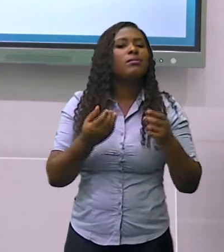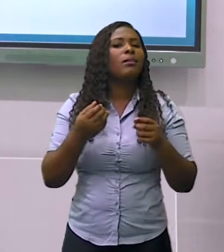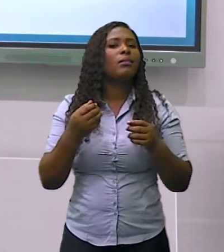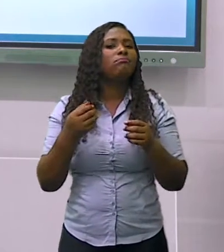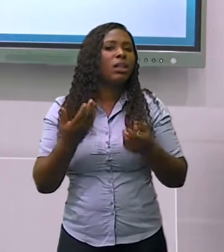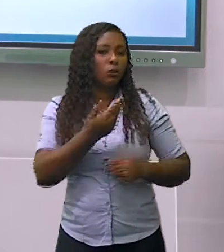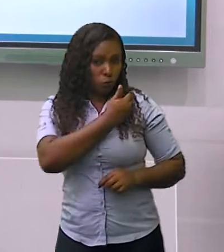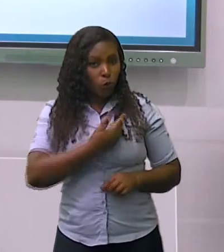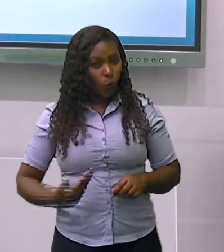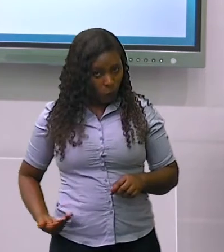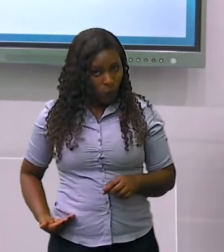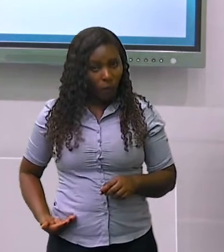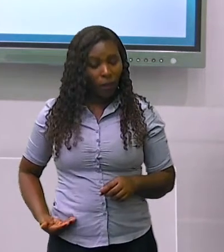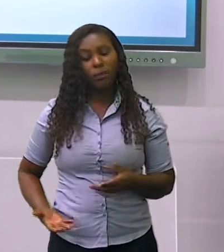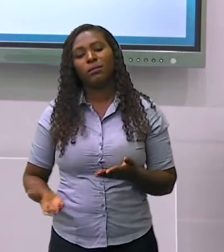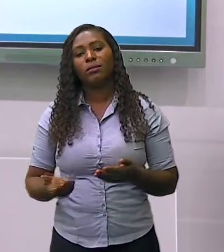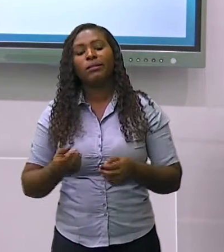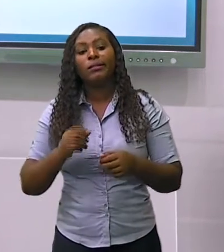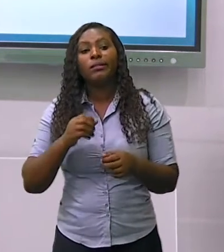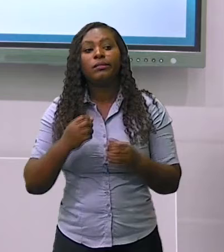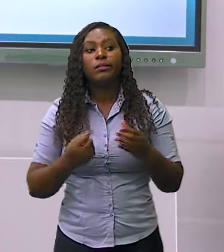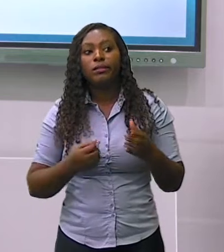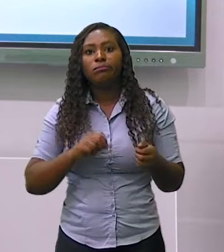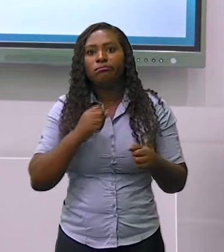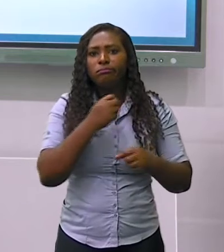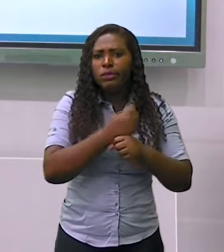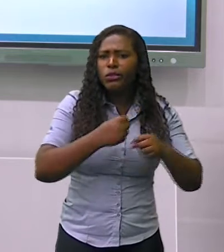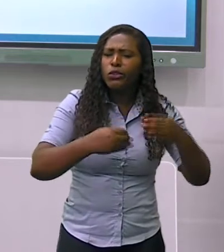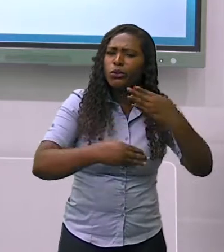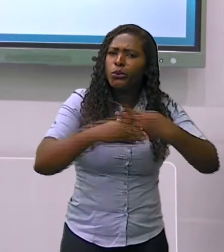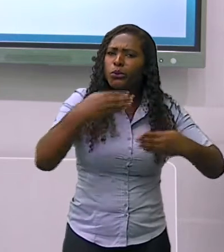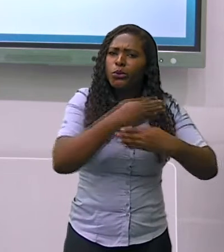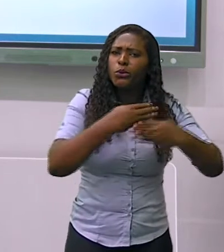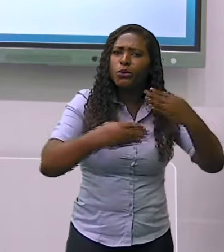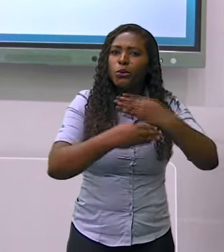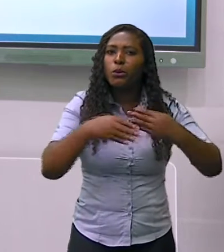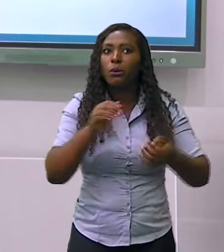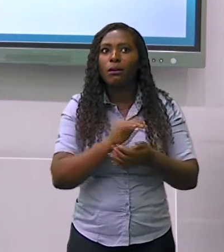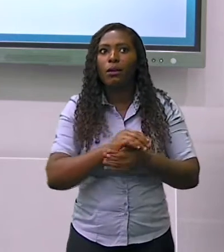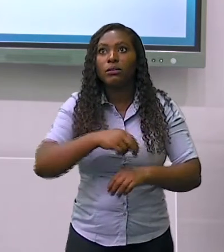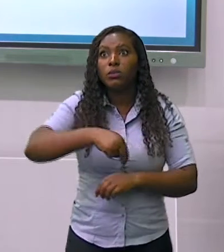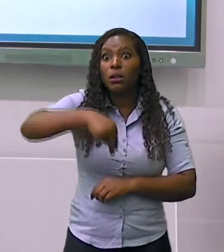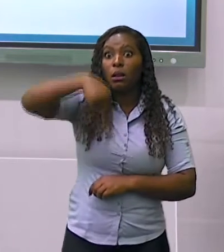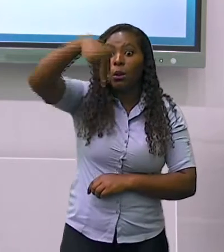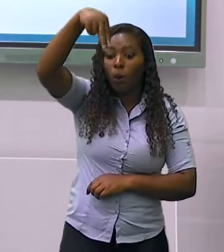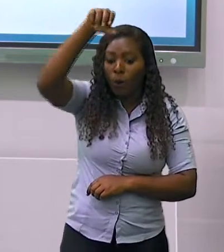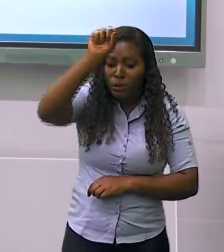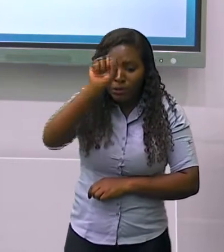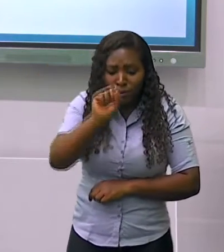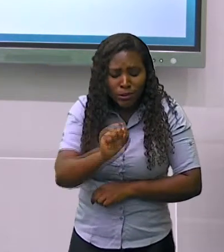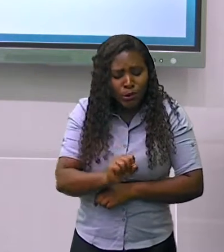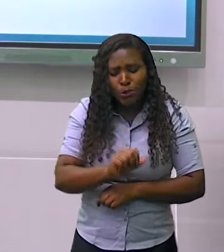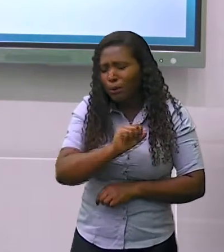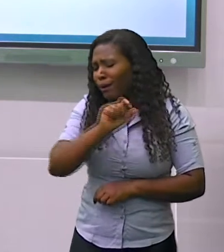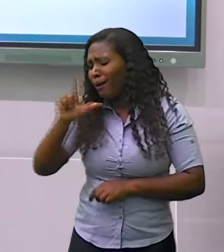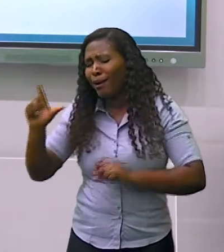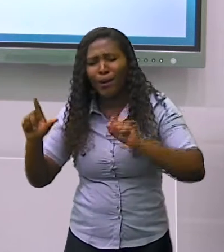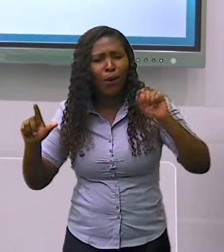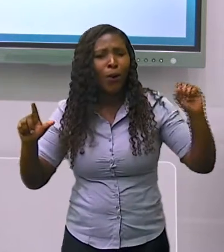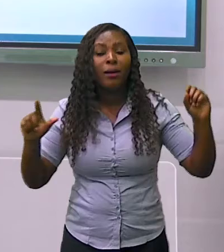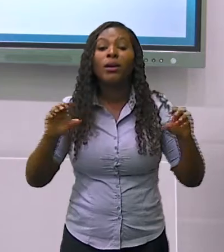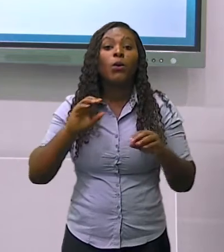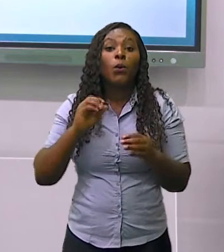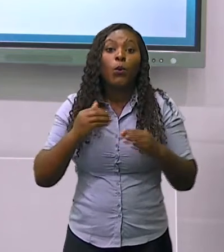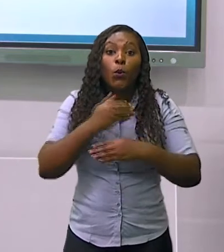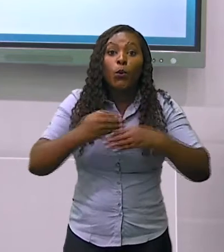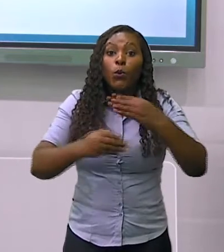rodovias começaram a ser construídas de norte a sul no país. E, afinal de